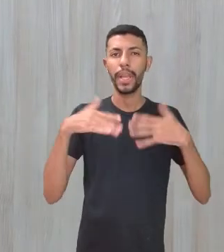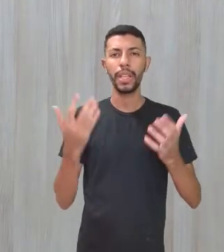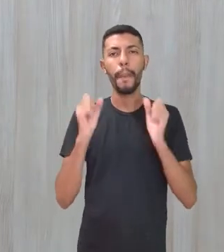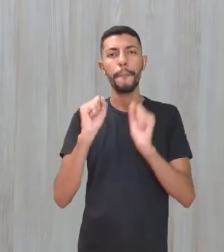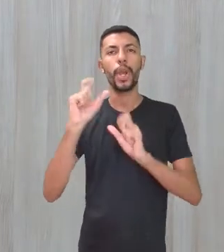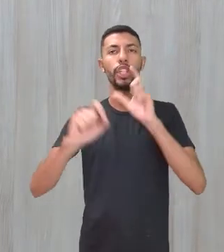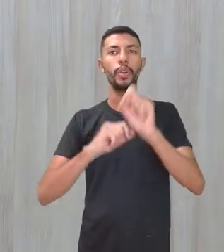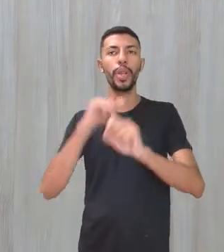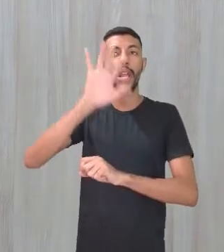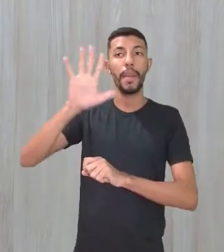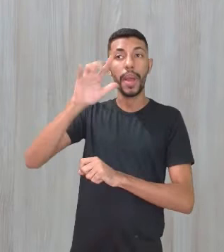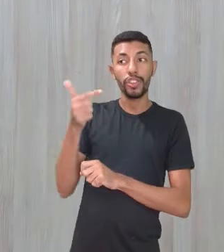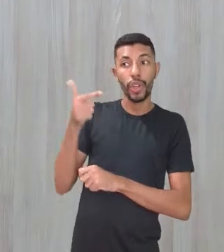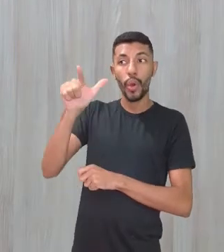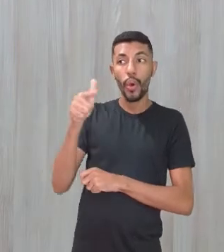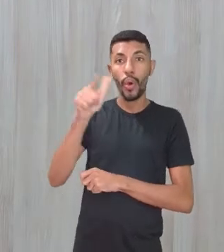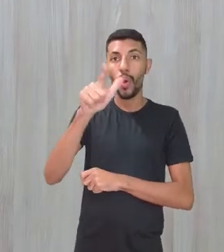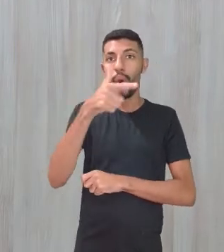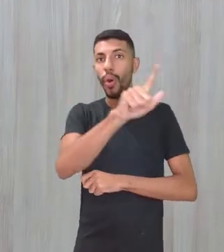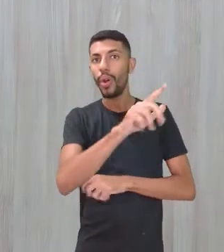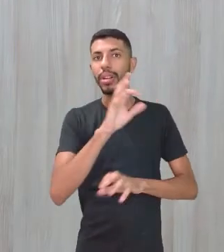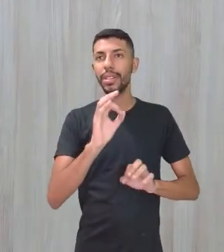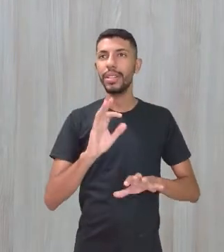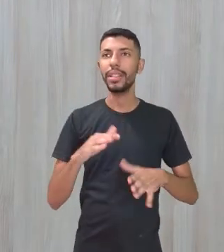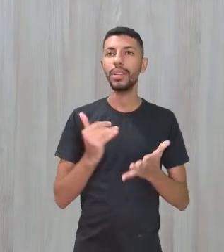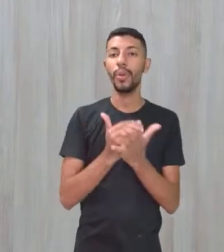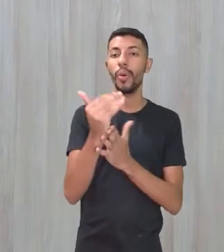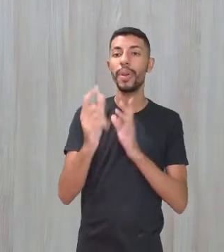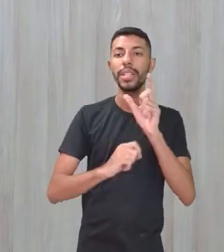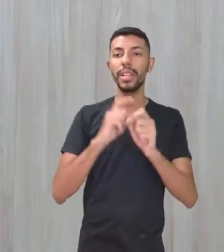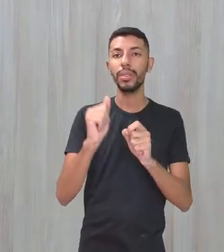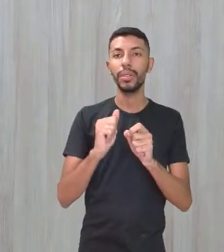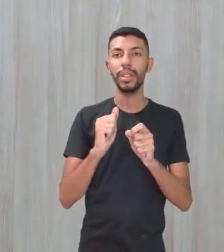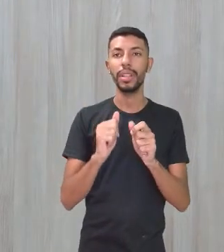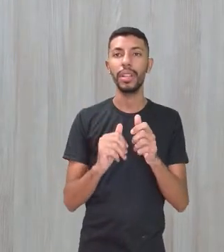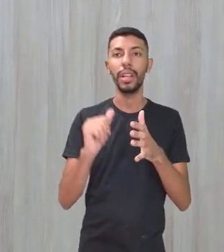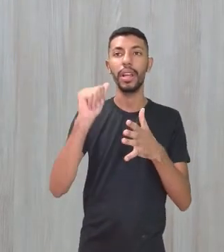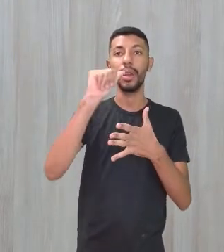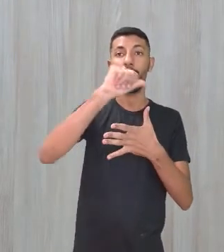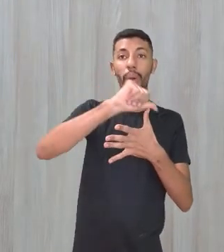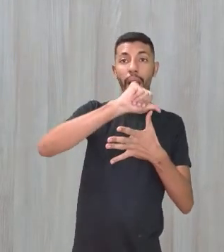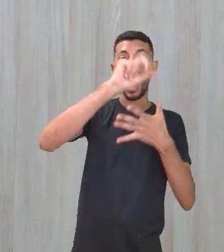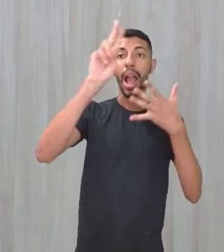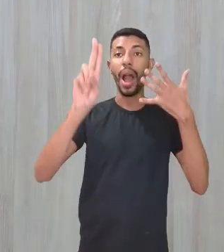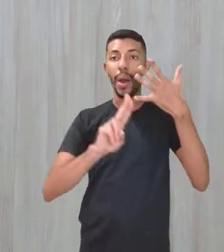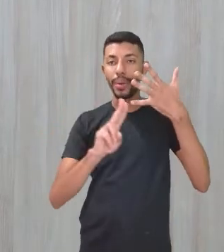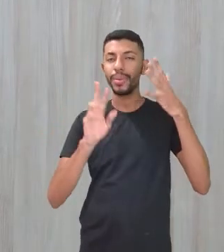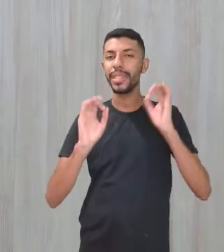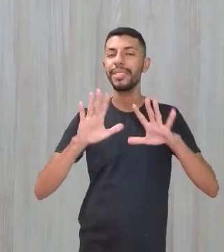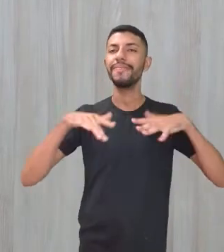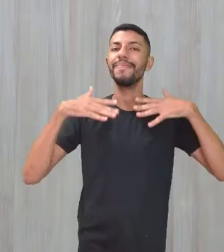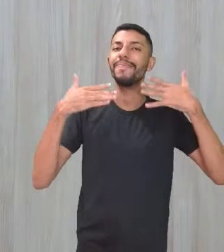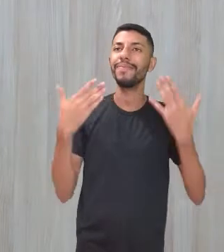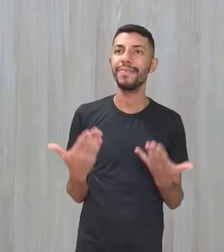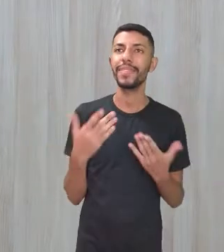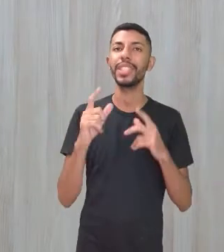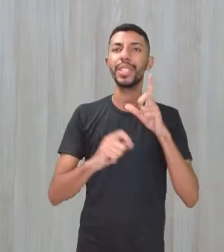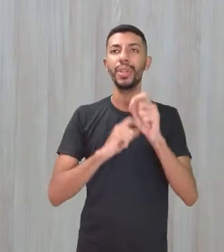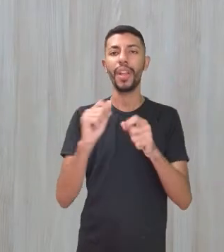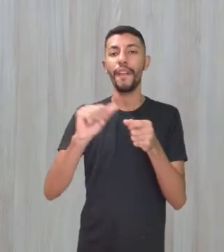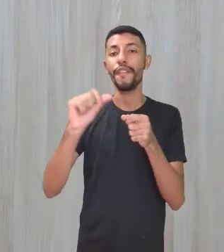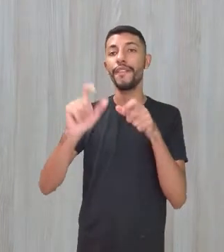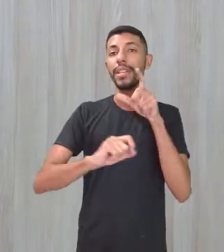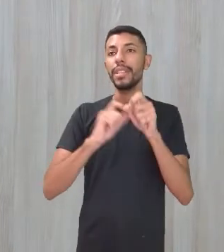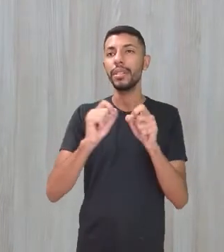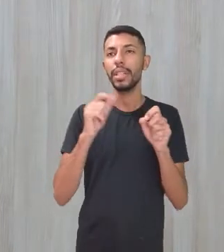figuras, começada com as vogais, iniciadas com as vogais. Então, ele